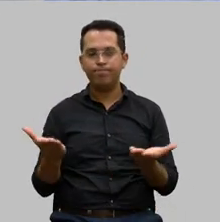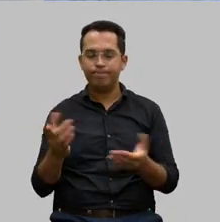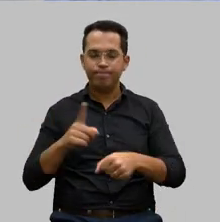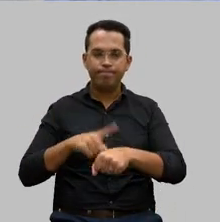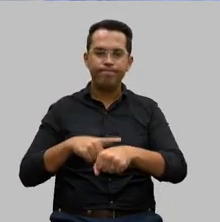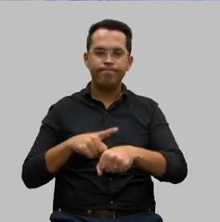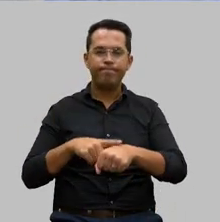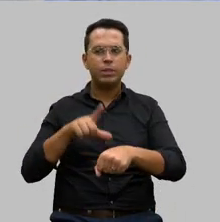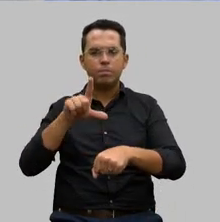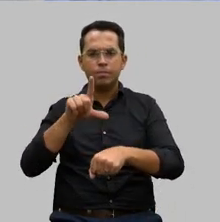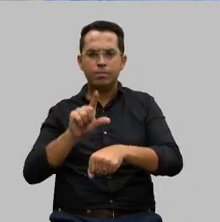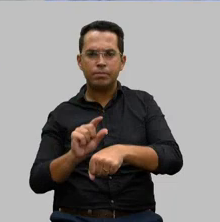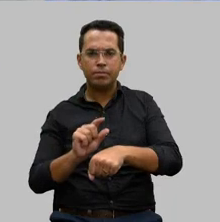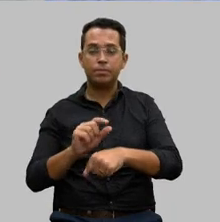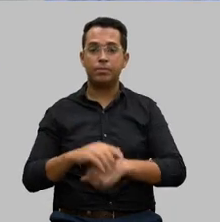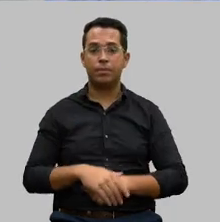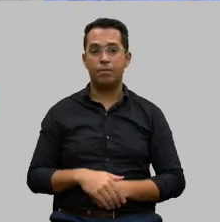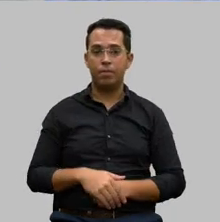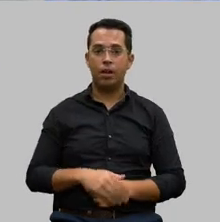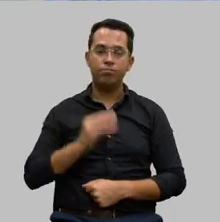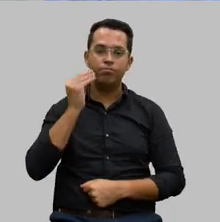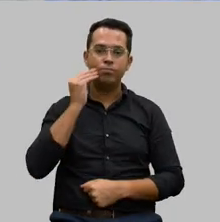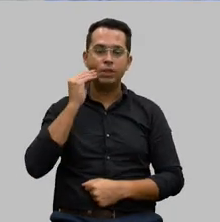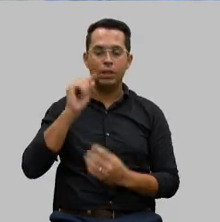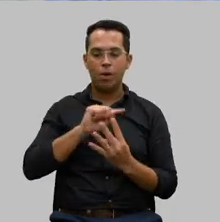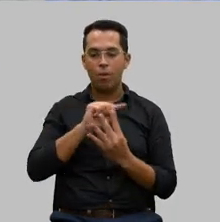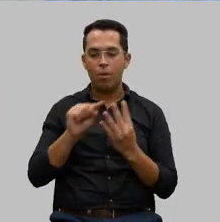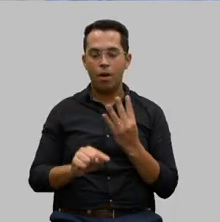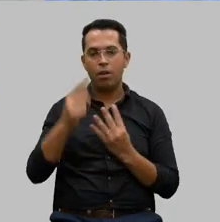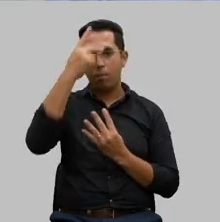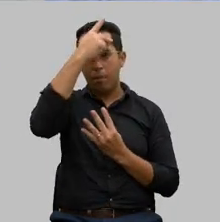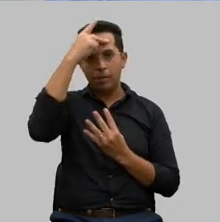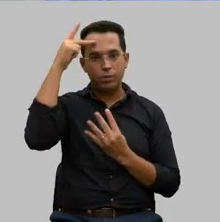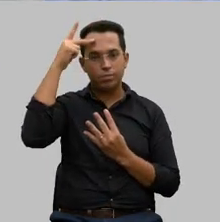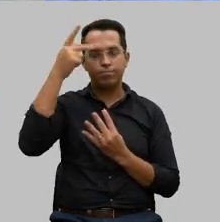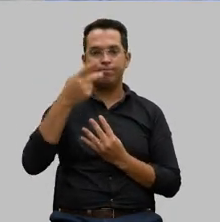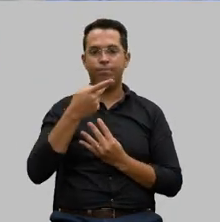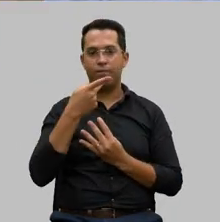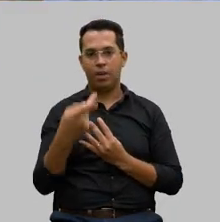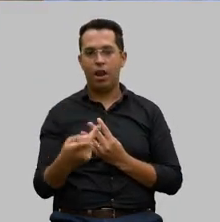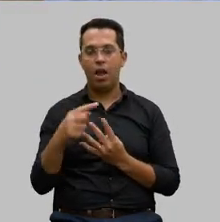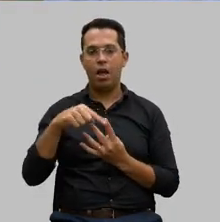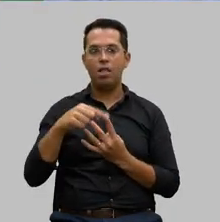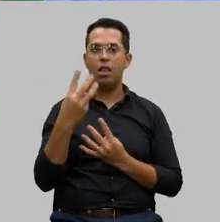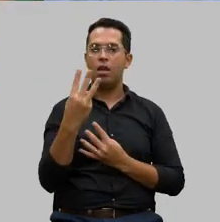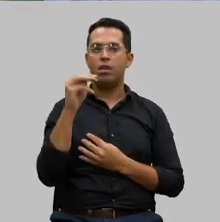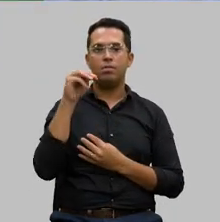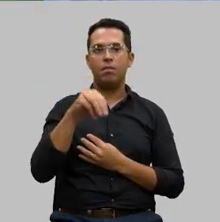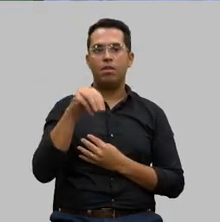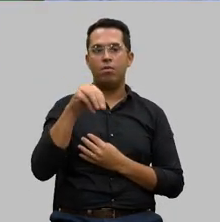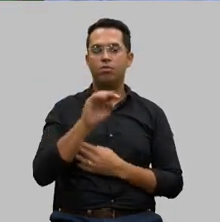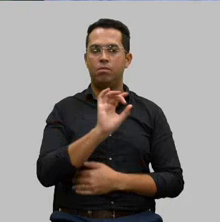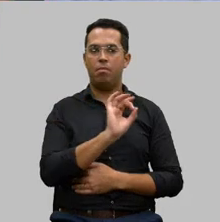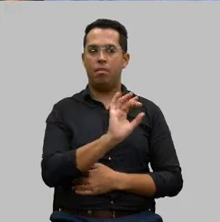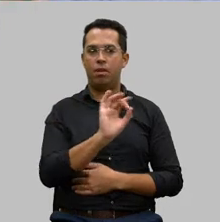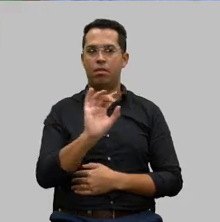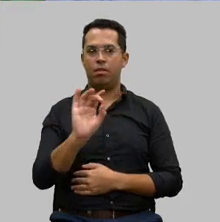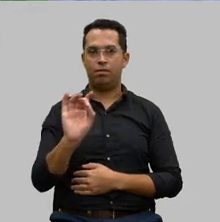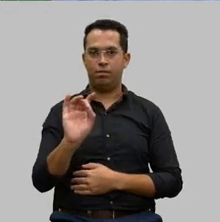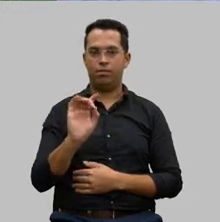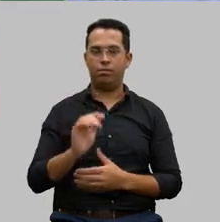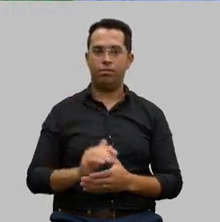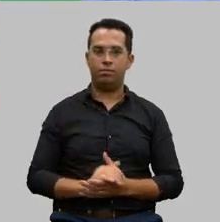quatro pessoas consigam falar nós vamos abreviar para 3 minutos né dentro de uma fala bem rápida para que todos consigam para que a gente possa caminhar para